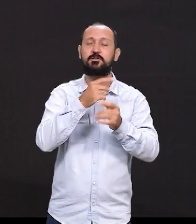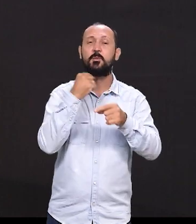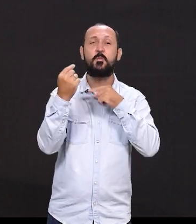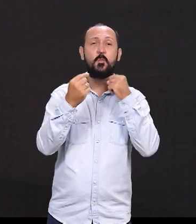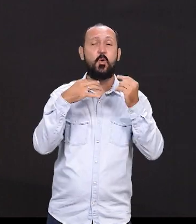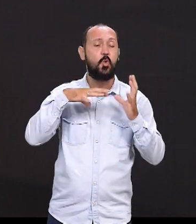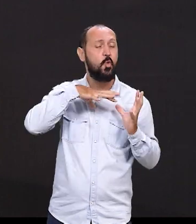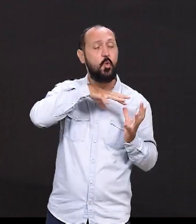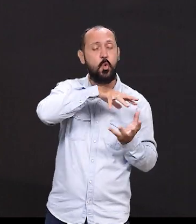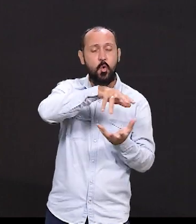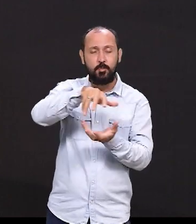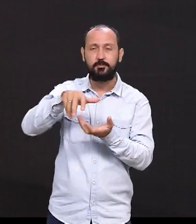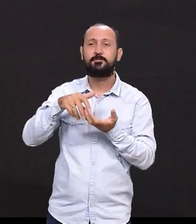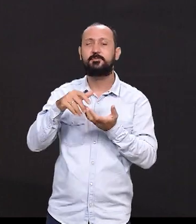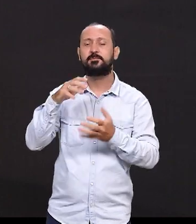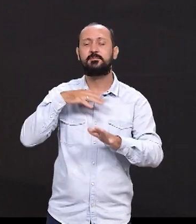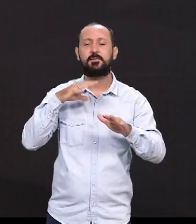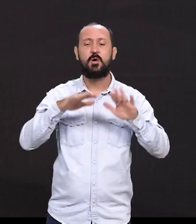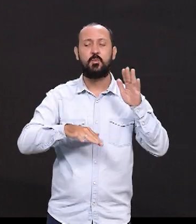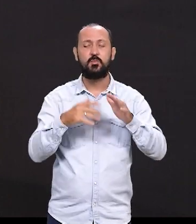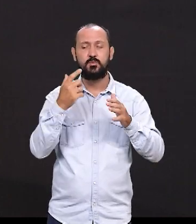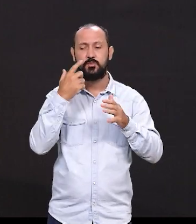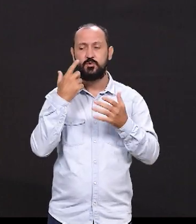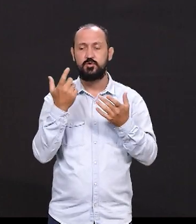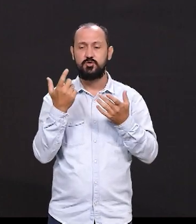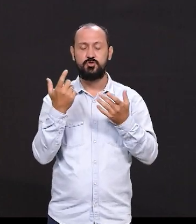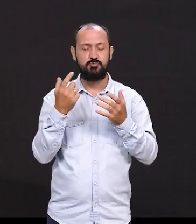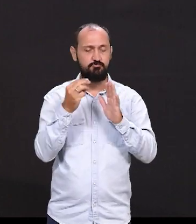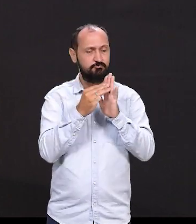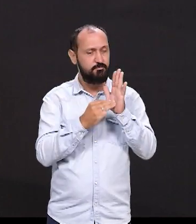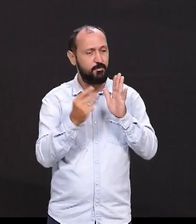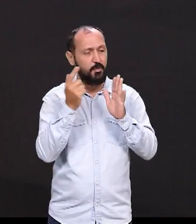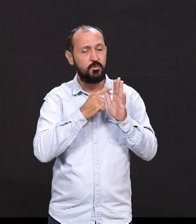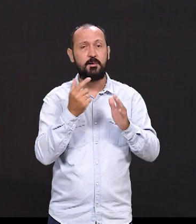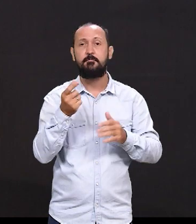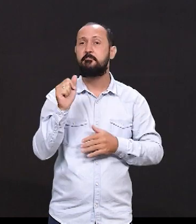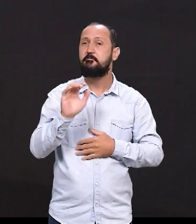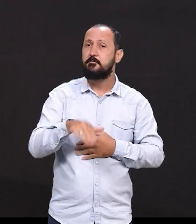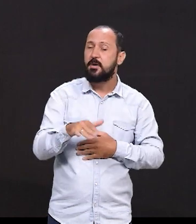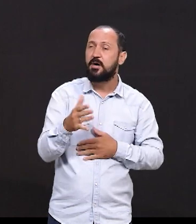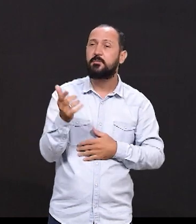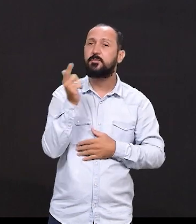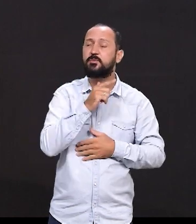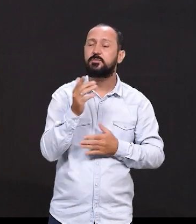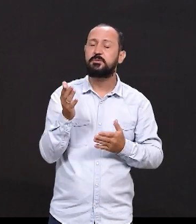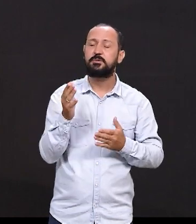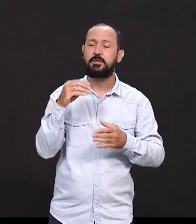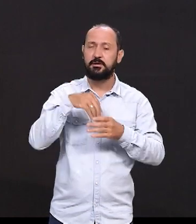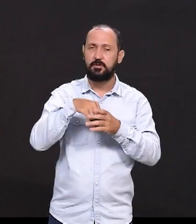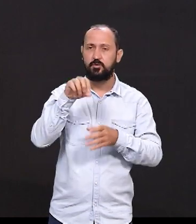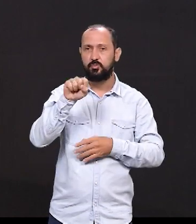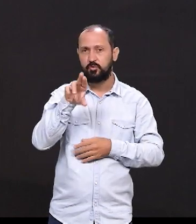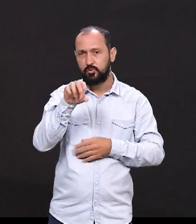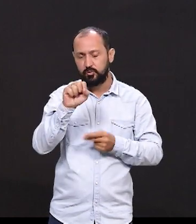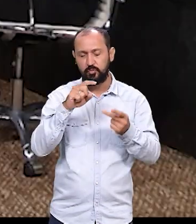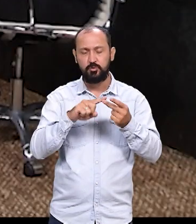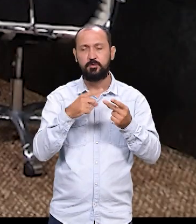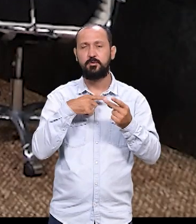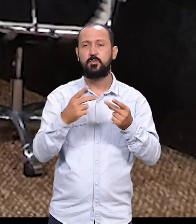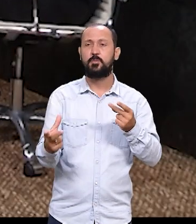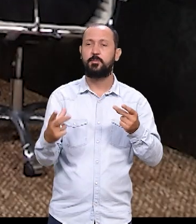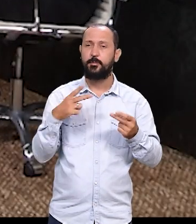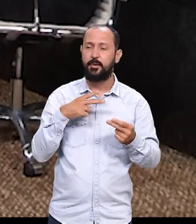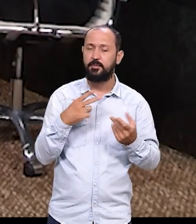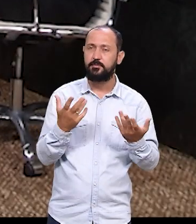é no planeta todo e a gente tem métodos eficazes baratos e acessíveis seja no Sistema Único de Saúde